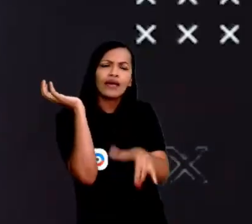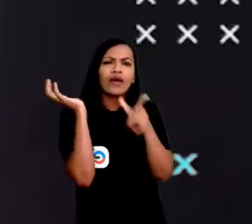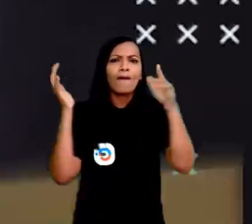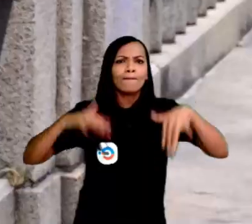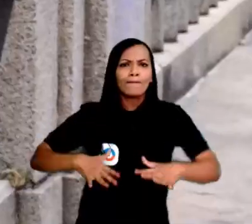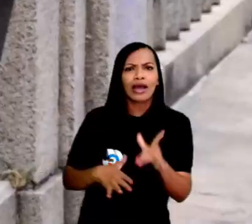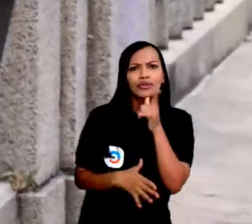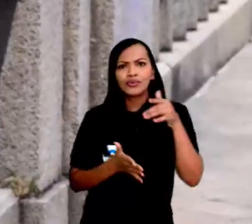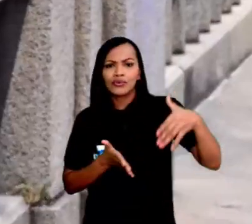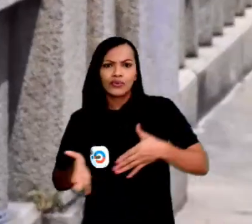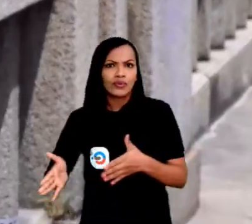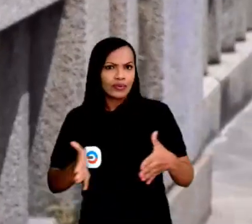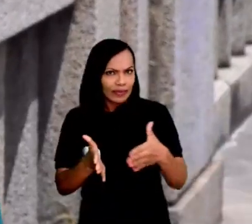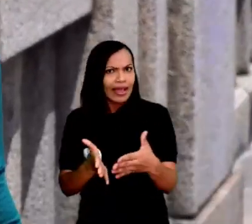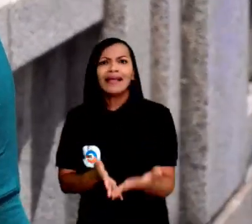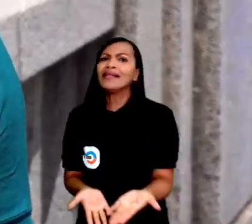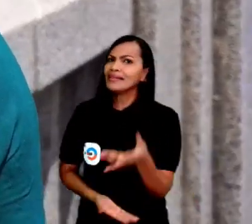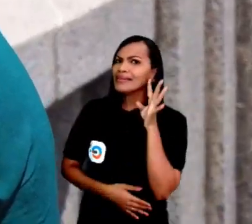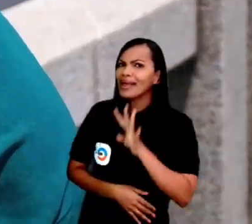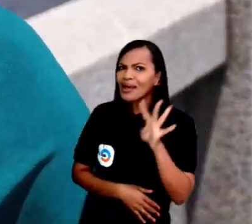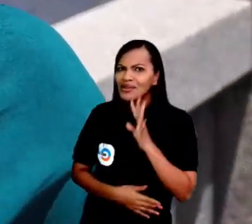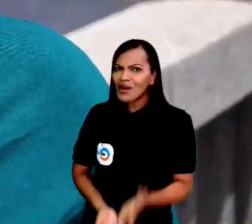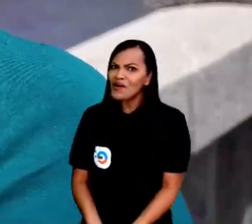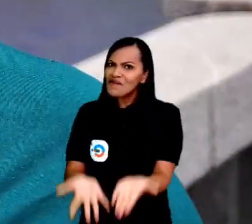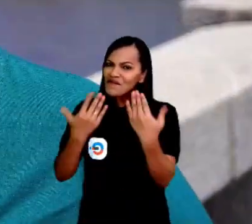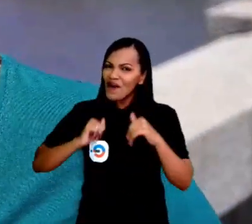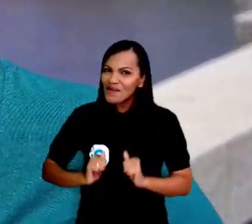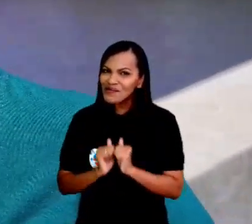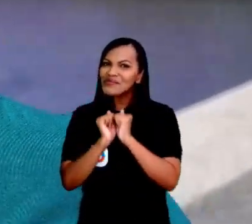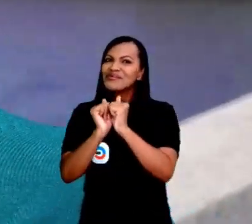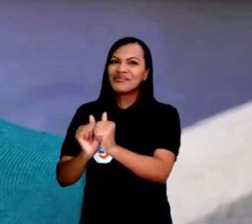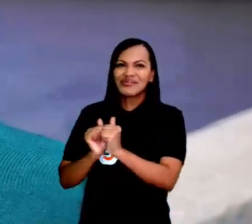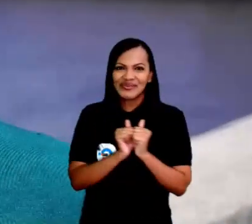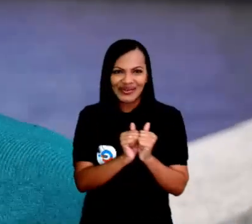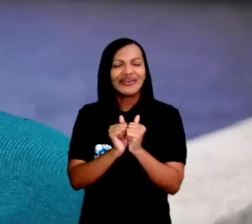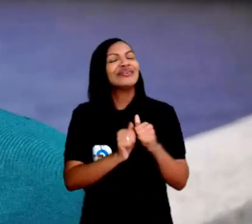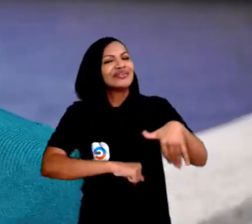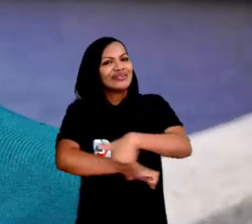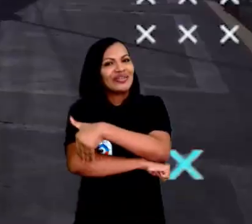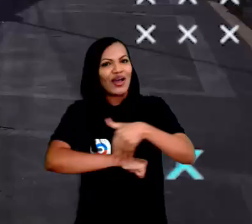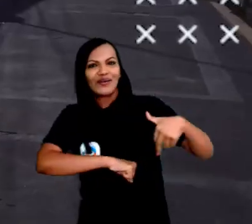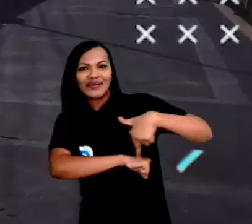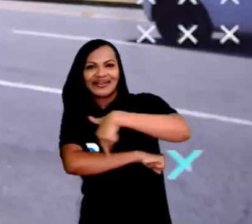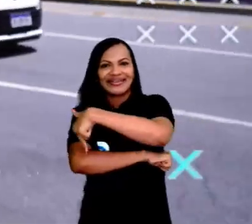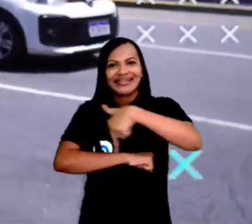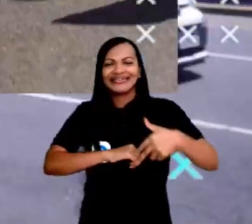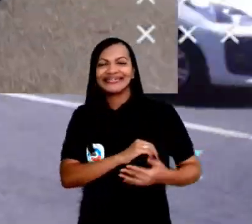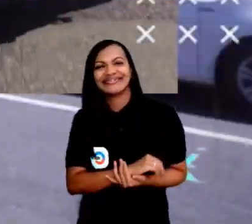rios. Massa, né? Então vamos juntos pelas ruas que andei.